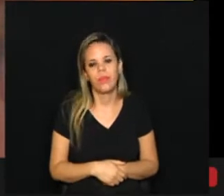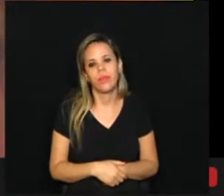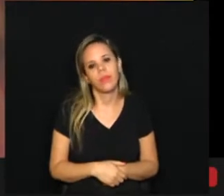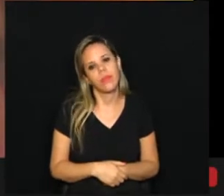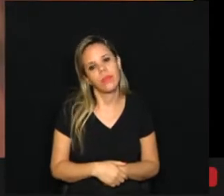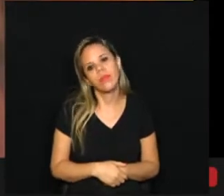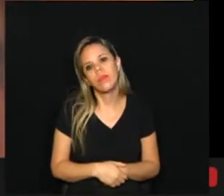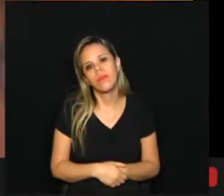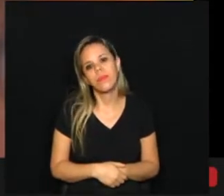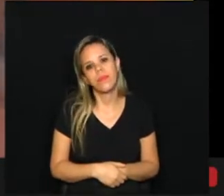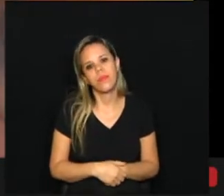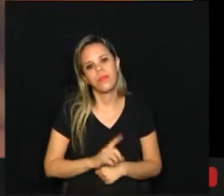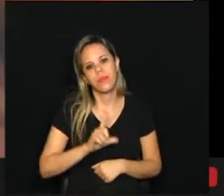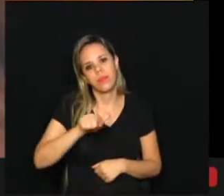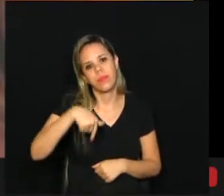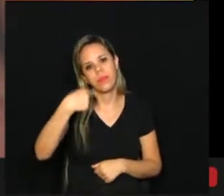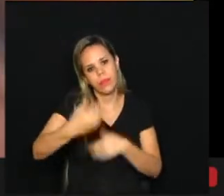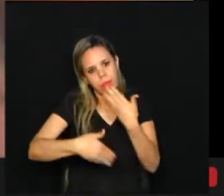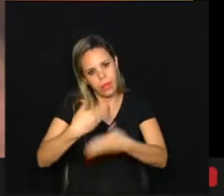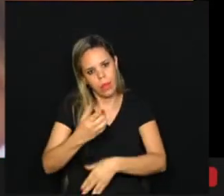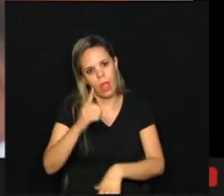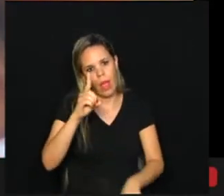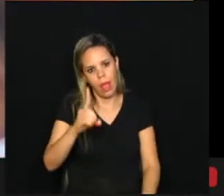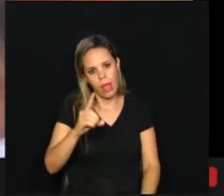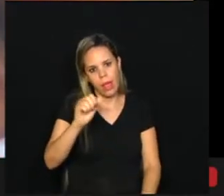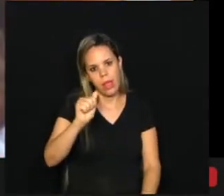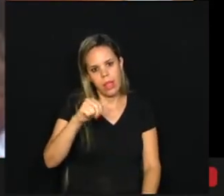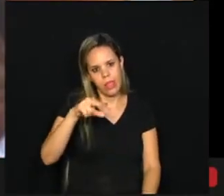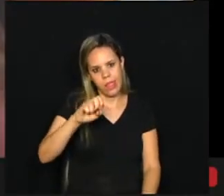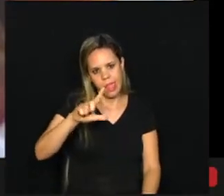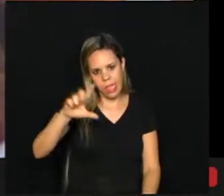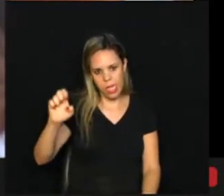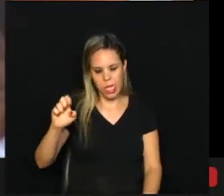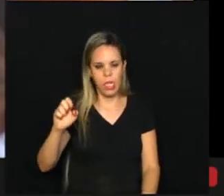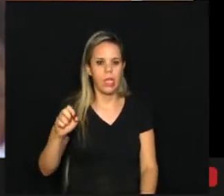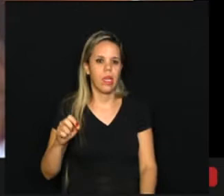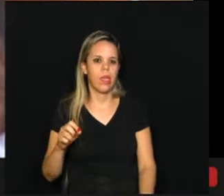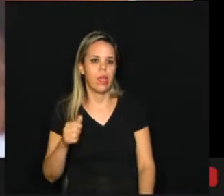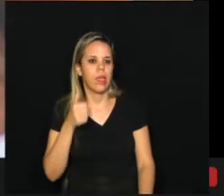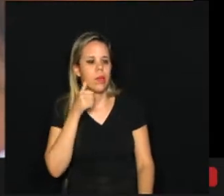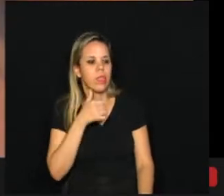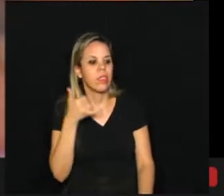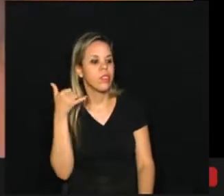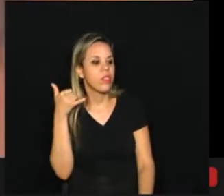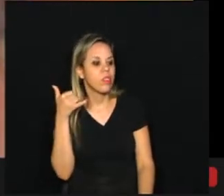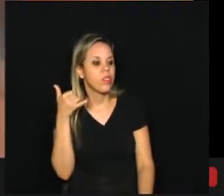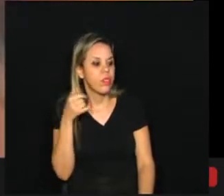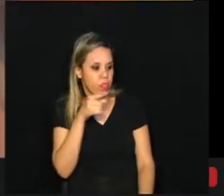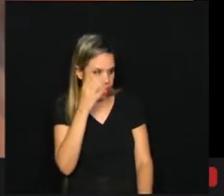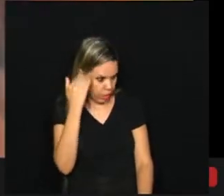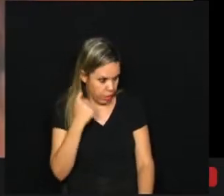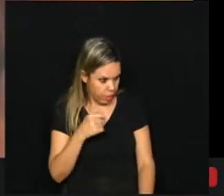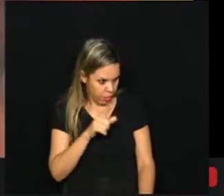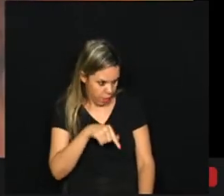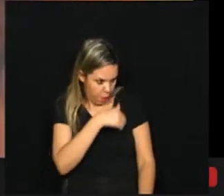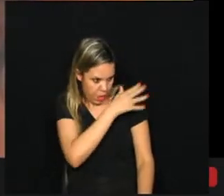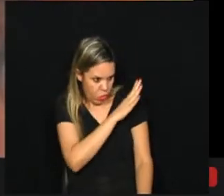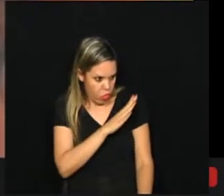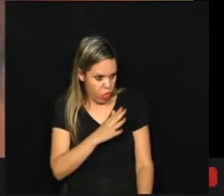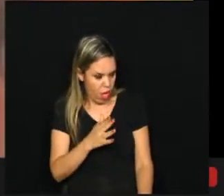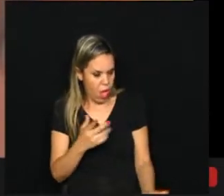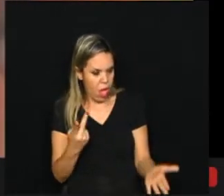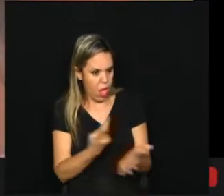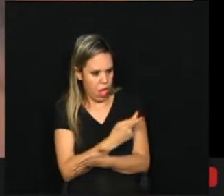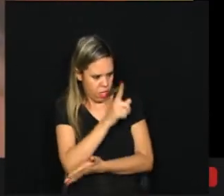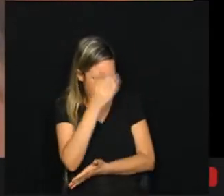E depois disso, a Daniele e desligou o telefone, porque a Daniele falou assim, você sabia que isso é preconceito?